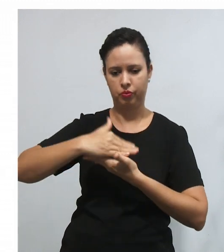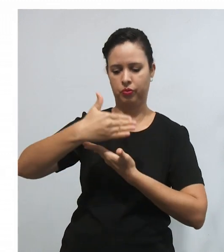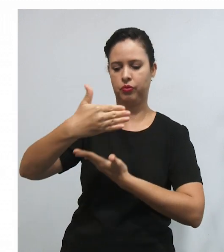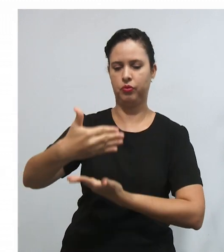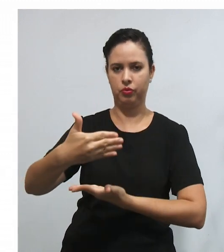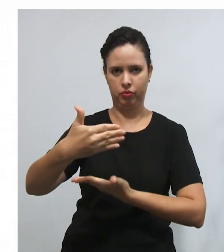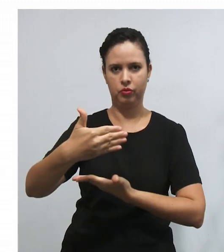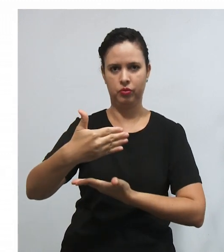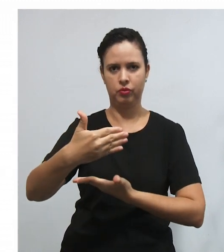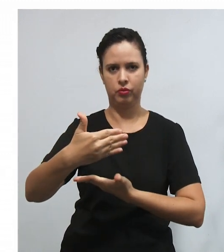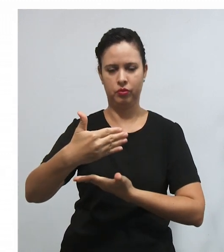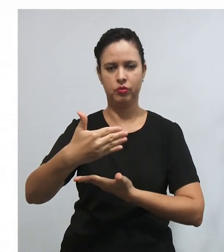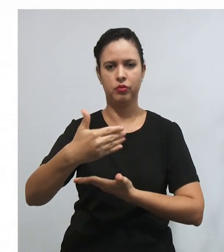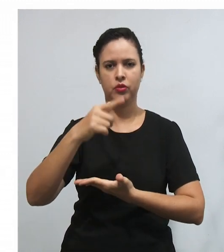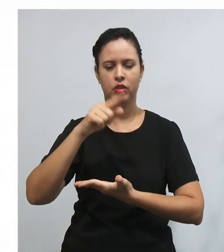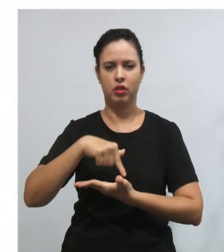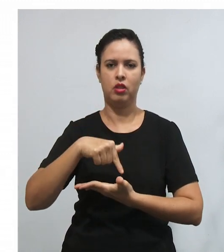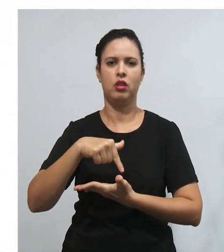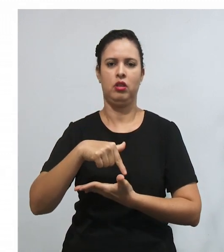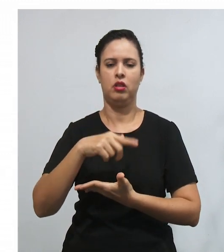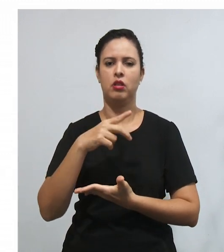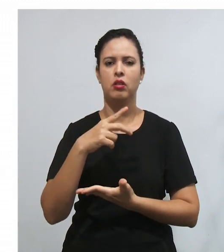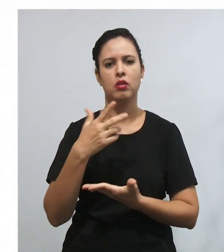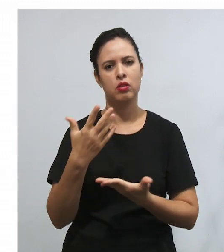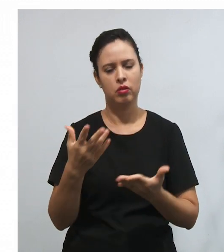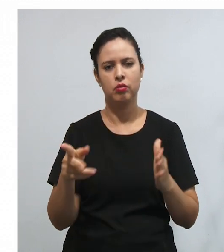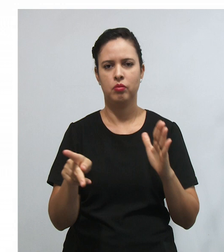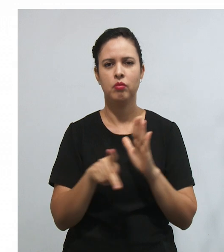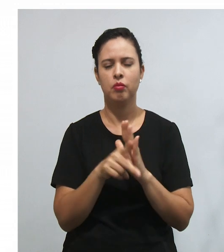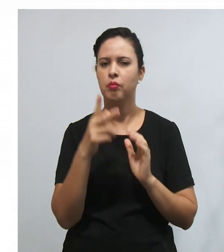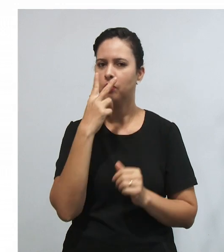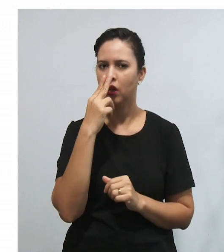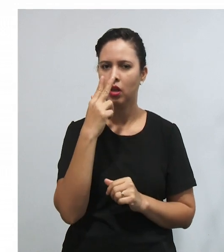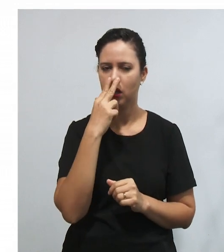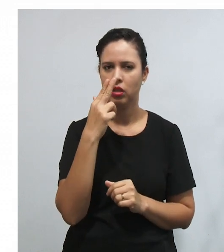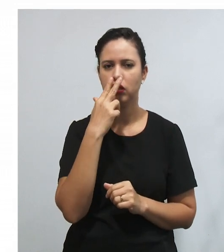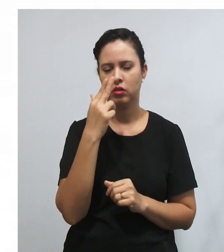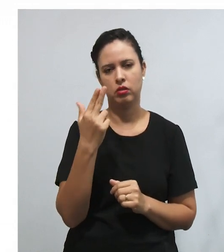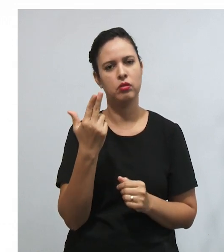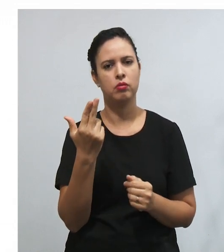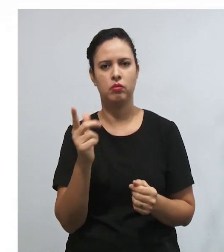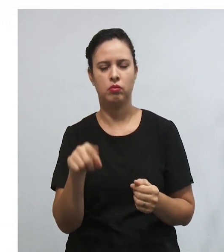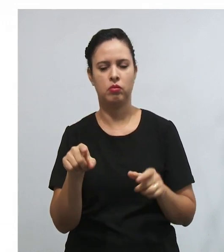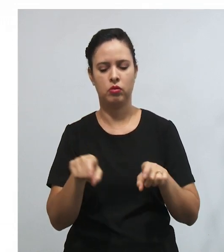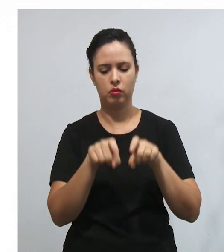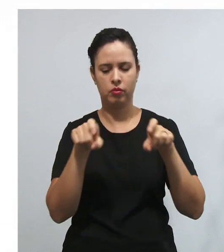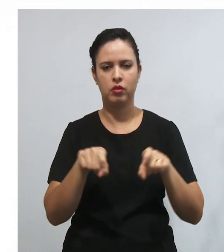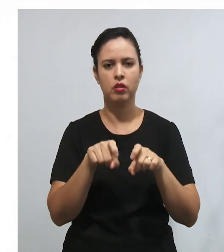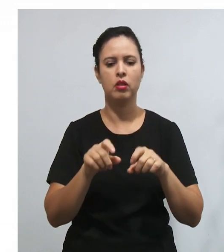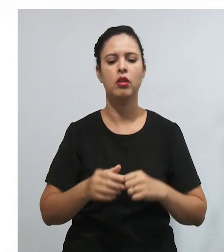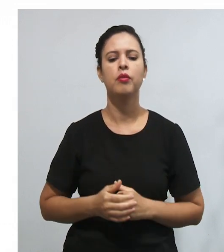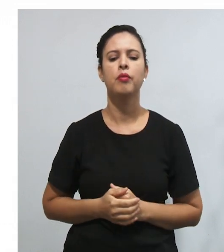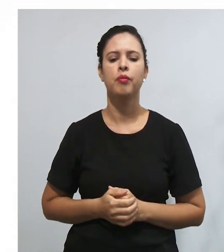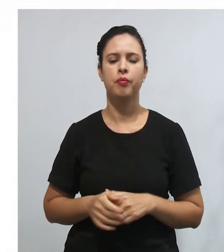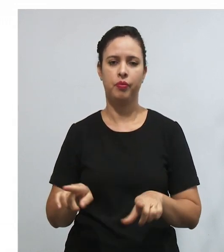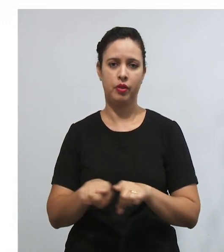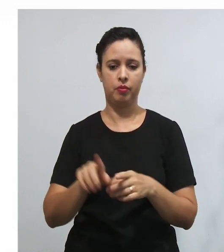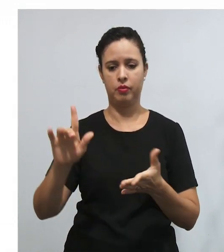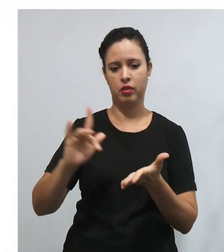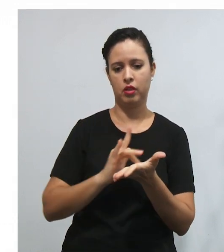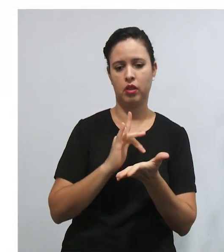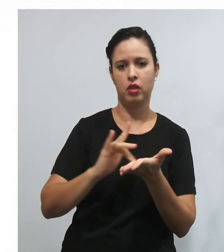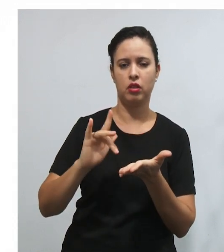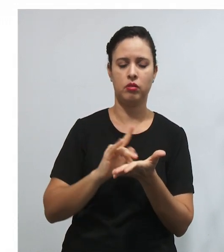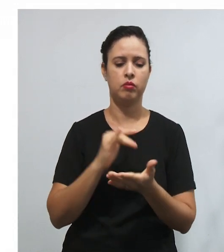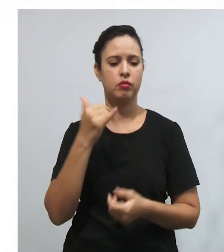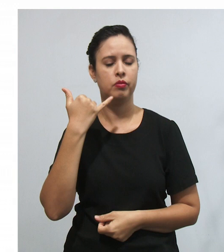versão mais enxuta do desktop, né, onde a gente pode levar para todo lugar também. Um tablet, smartphone, bem,